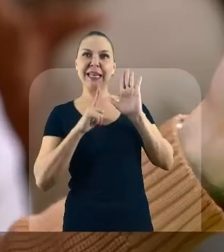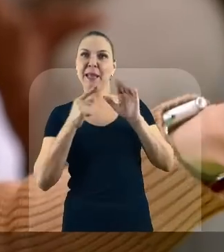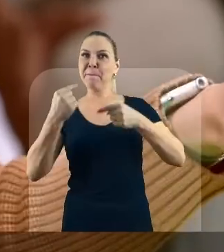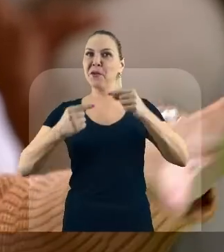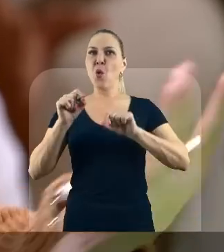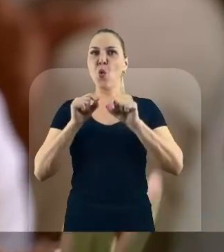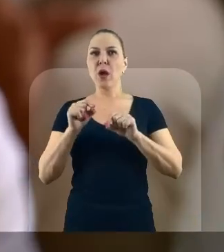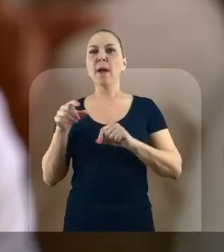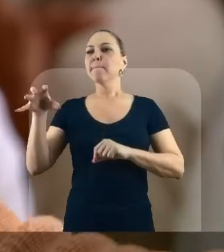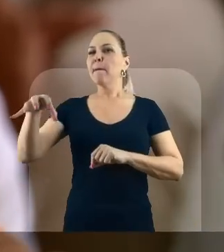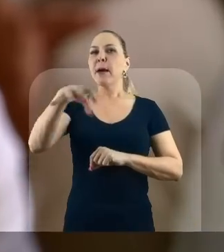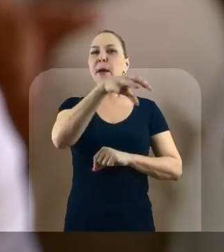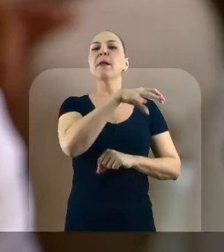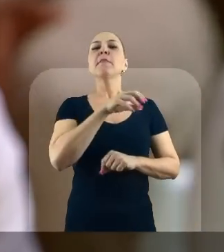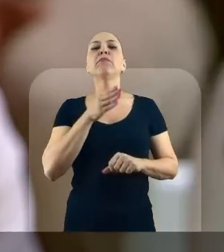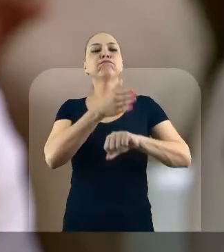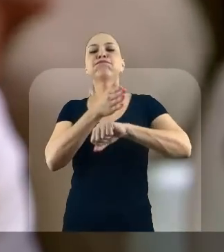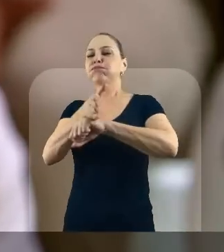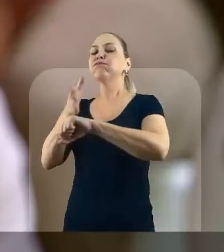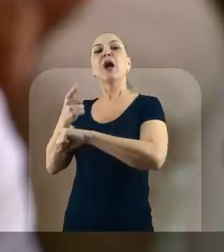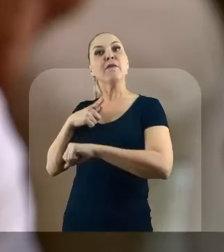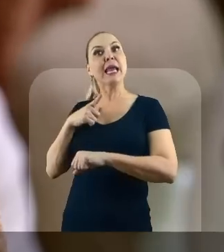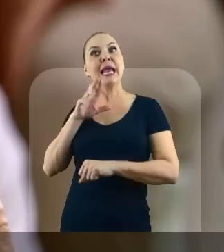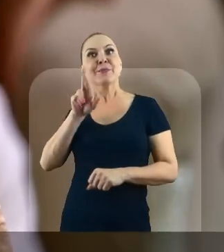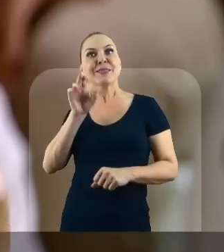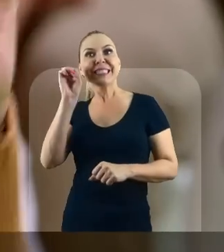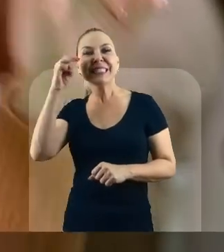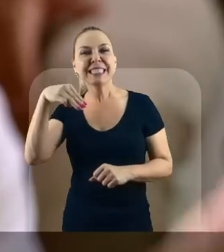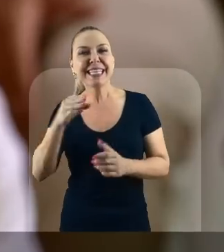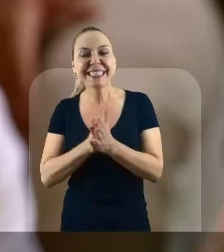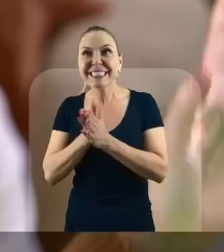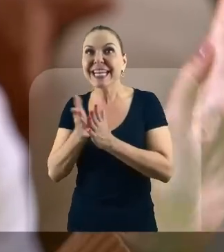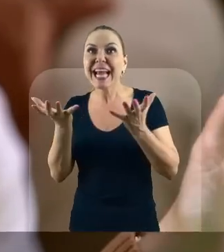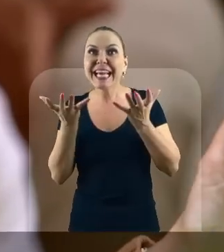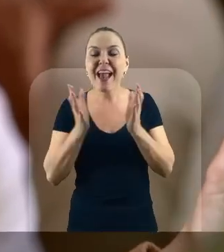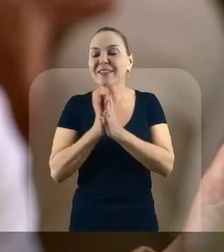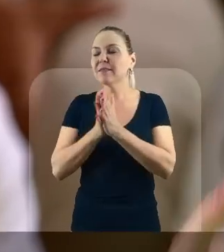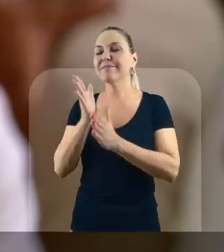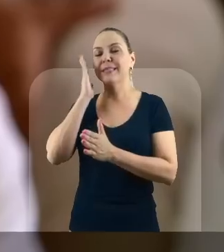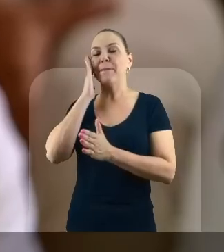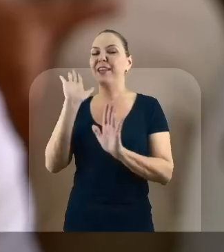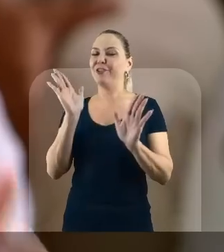regras da política, ocupe todos os espaços possíveis, não é? Então eu disse, quero, mas eu já sabia o que